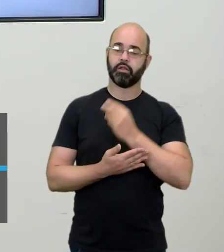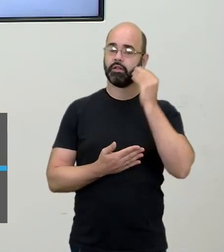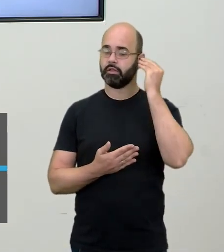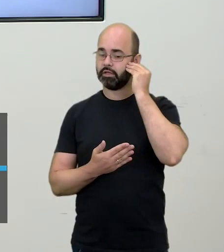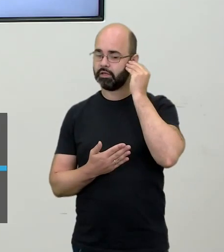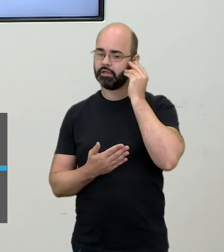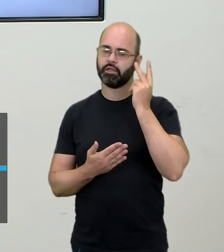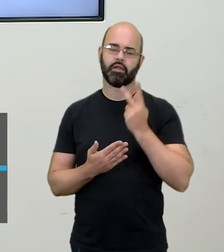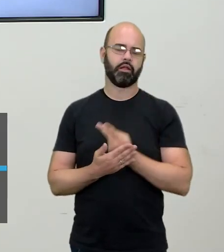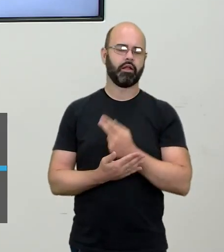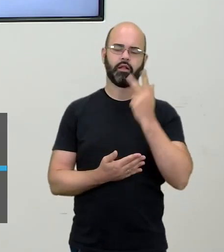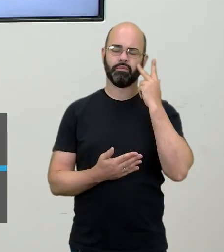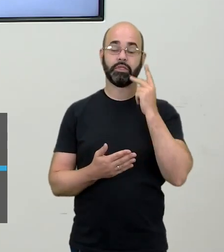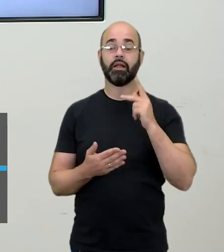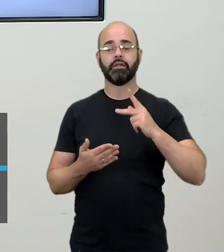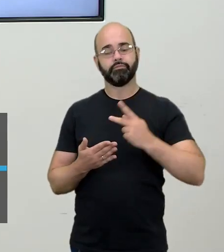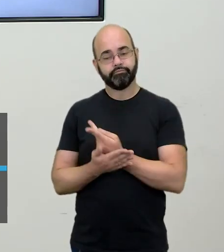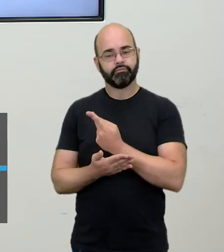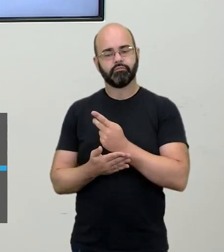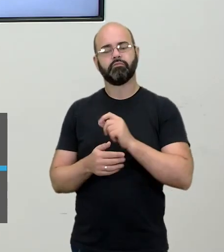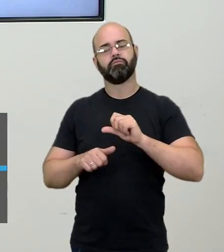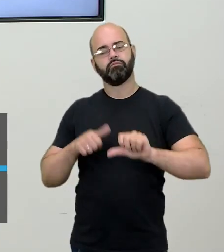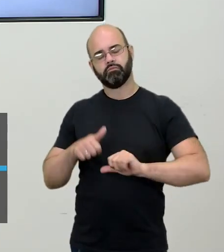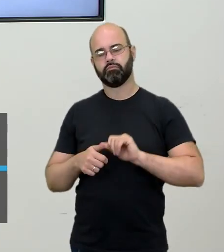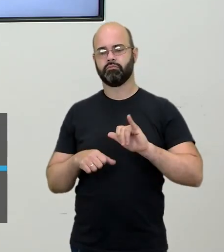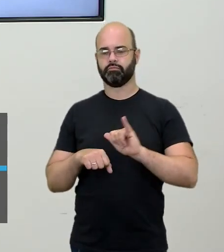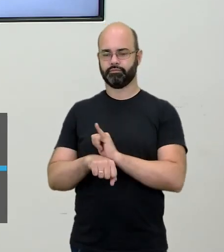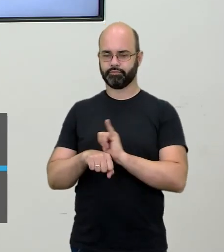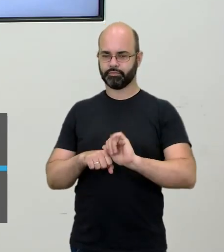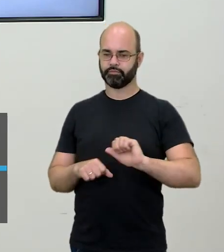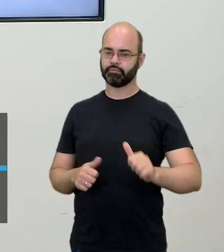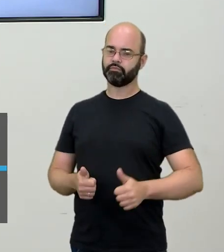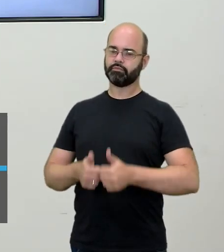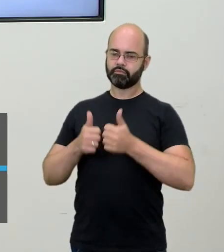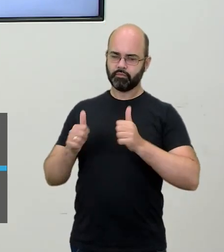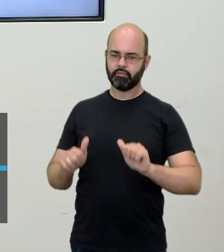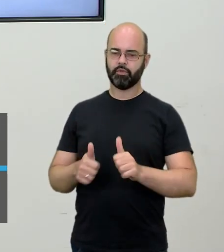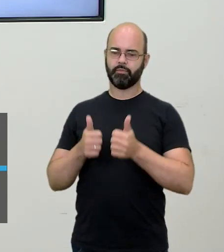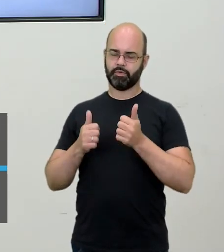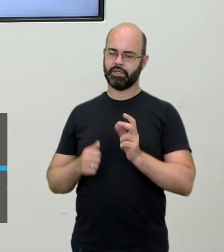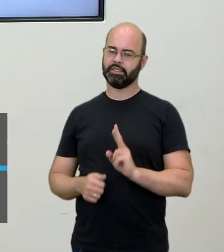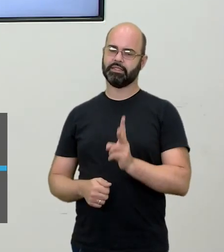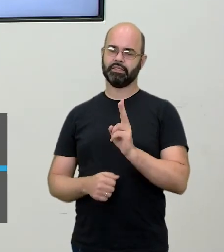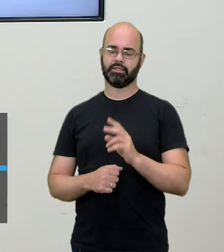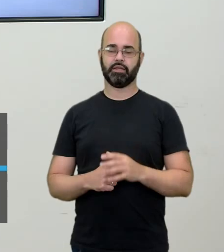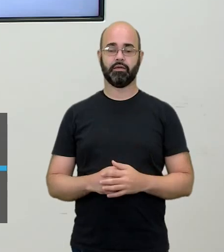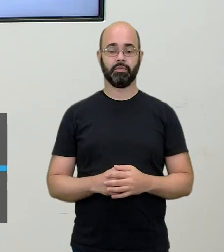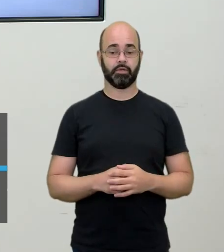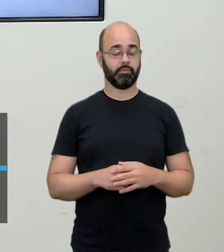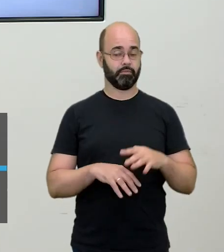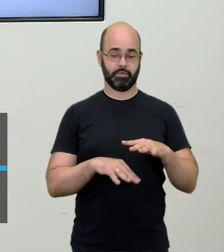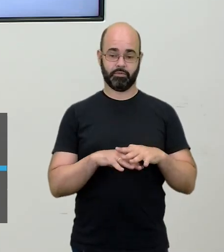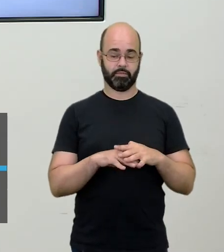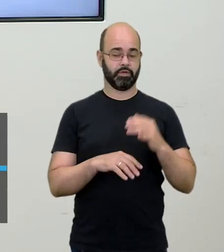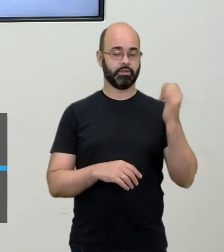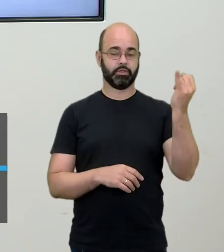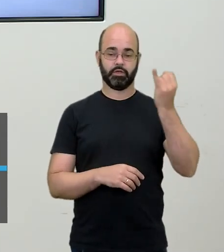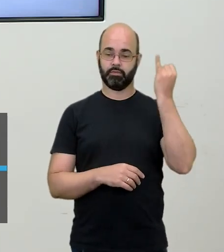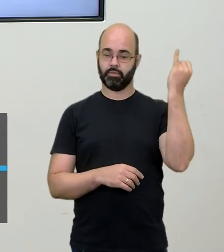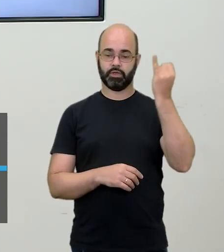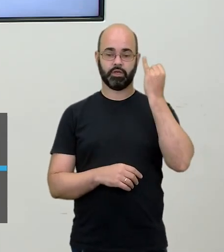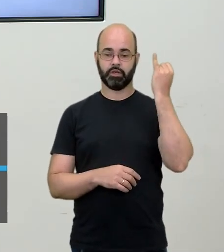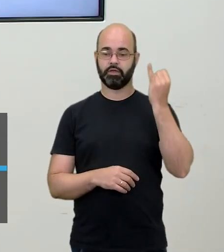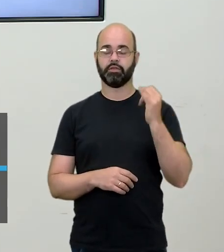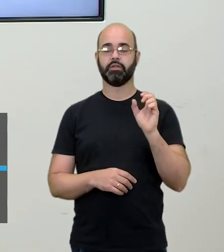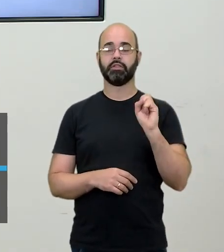corrige, e esse método aí, né, da tentativa e do erro, ele é muito importante na matemática, né? A partir do momento que você visualiza